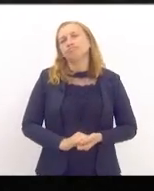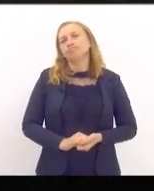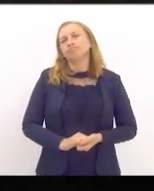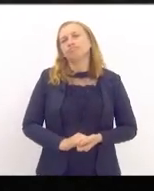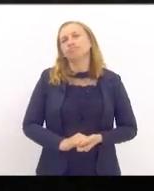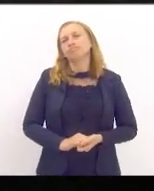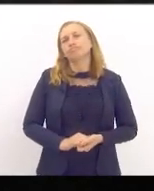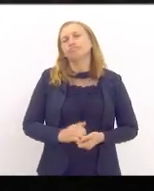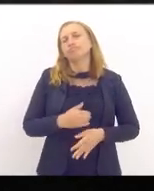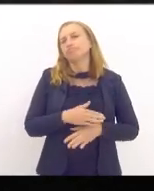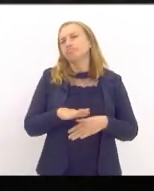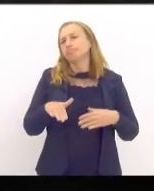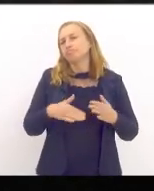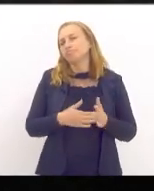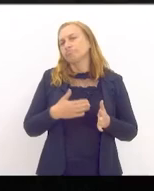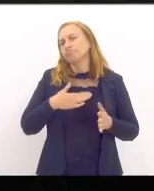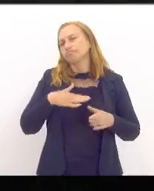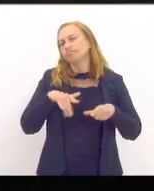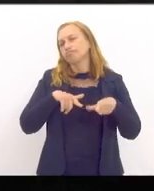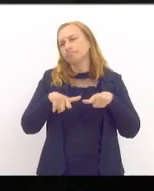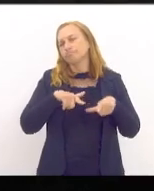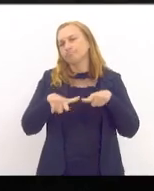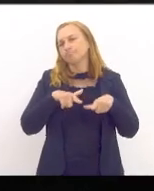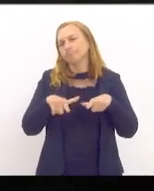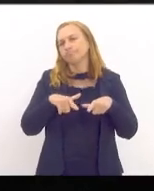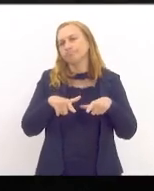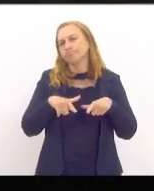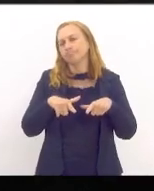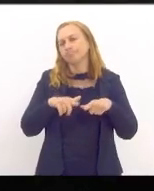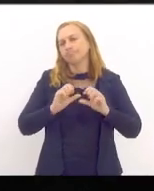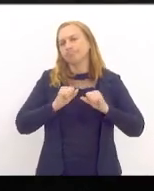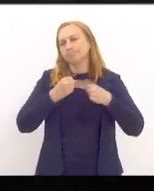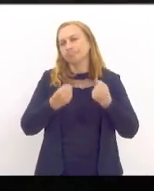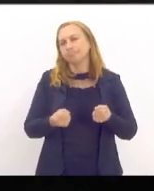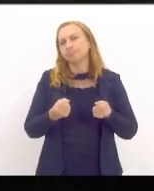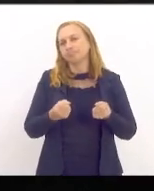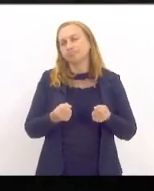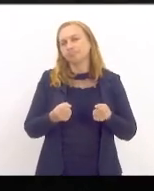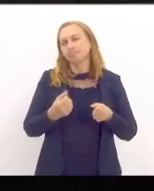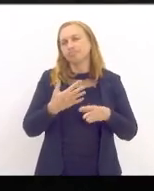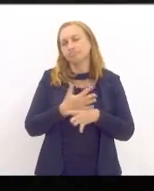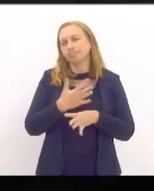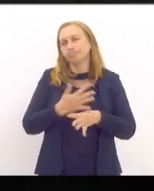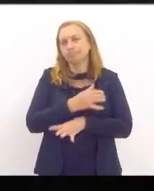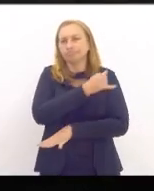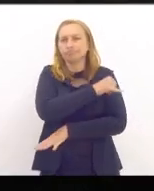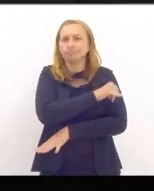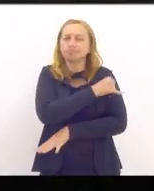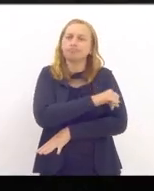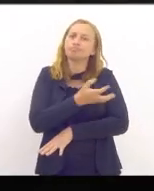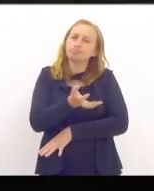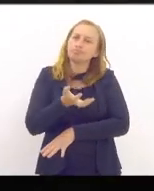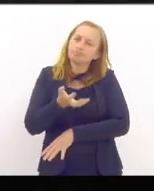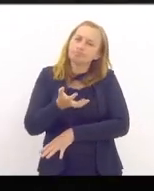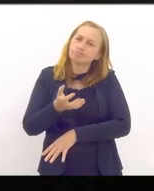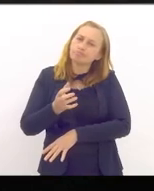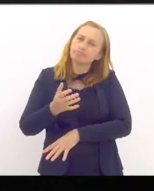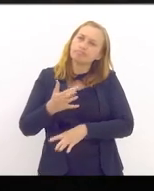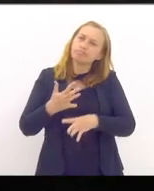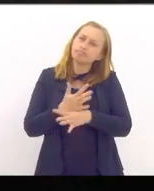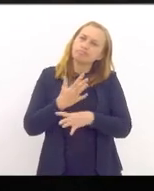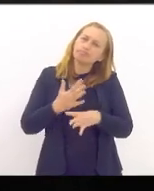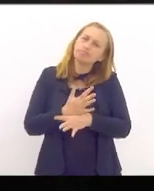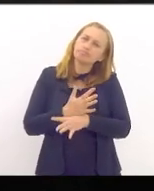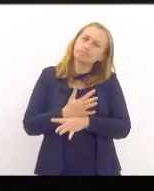quase que total do meu mandato em defesa da cidade do Rio de Janeiro eu quero a cidade do Rio de Janeiro